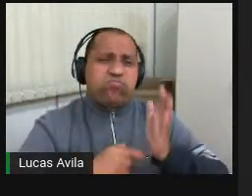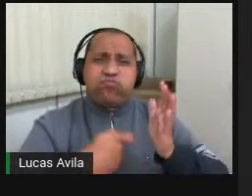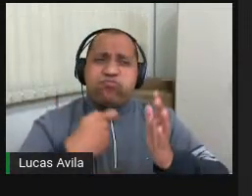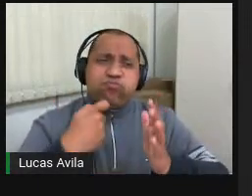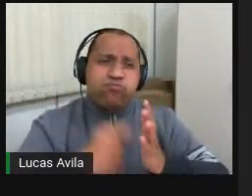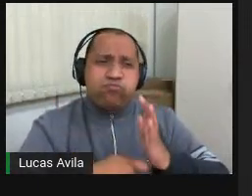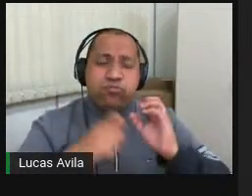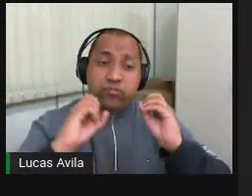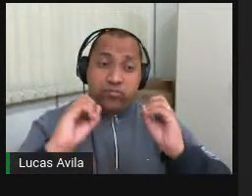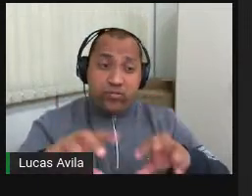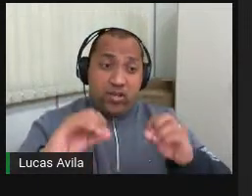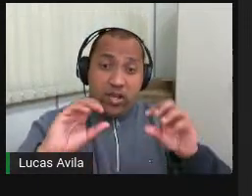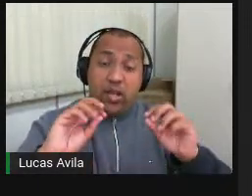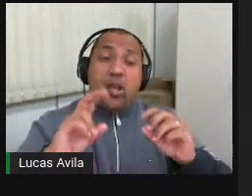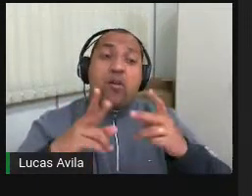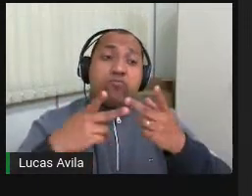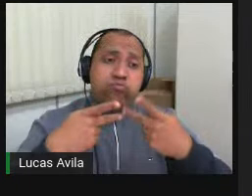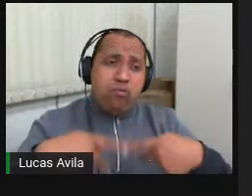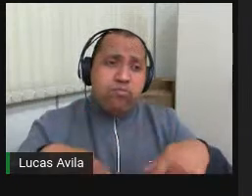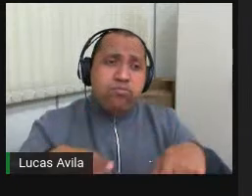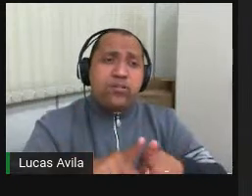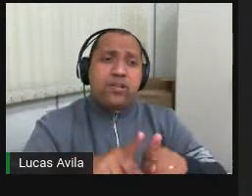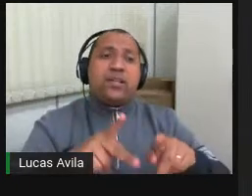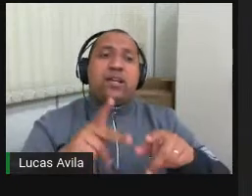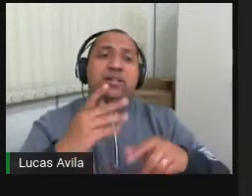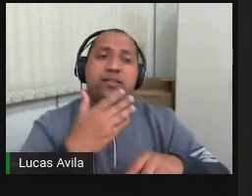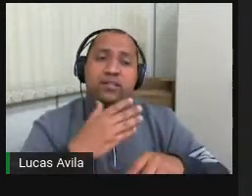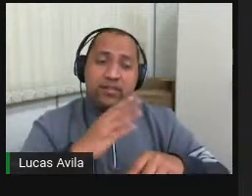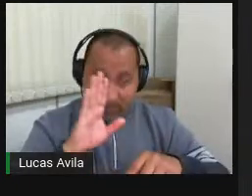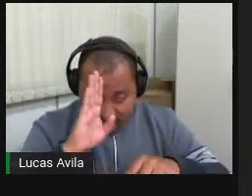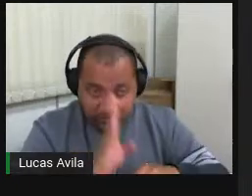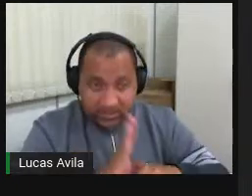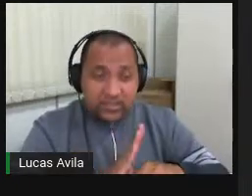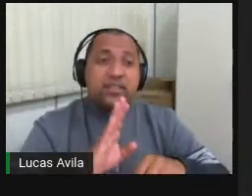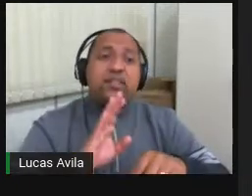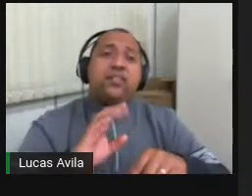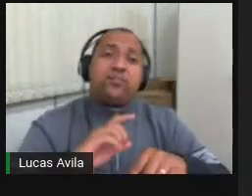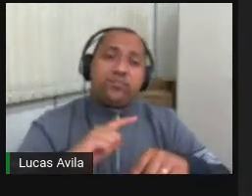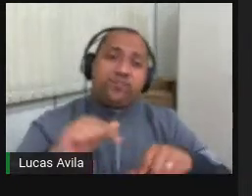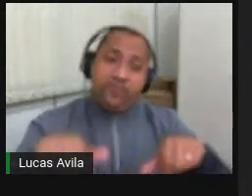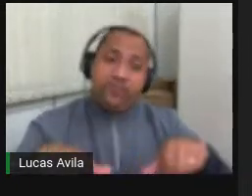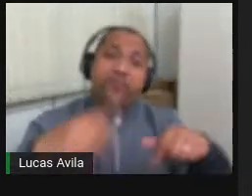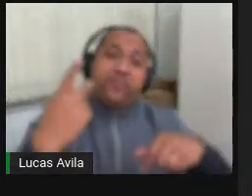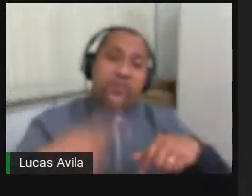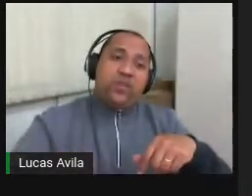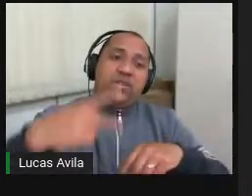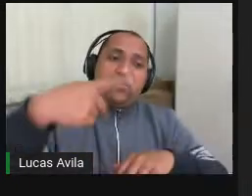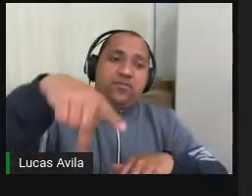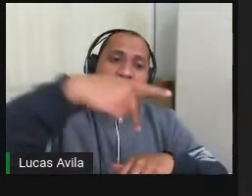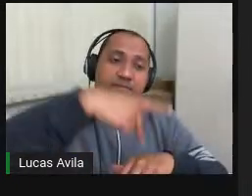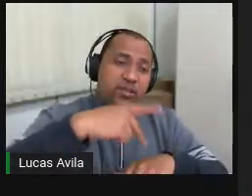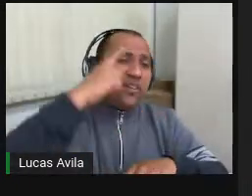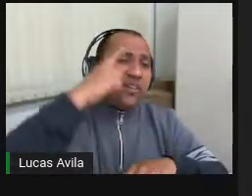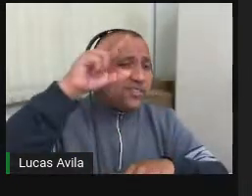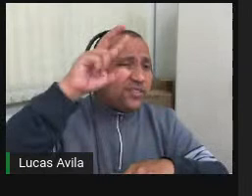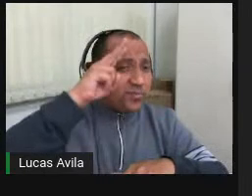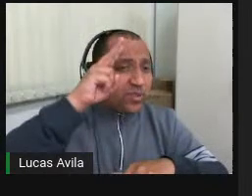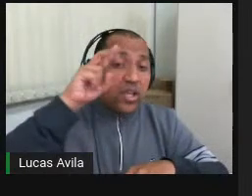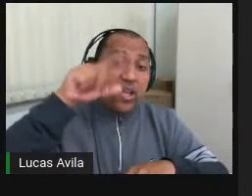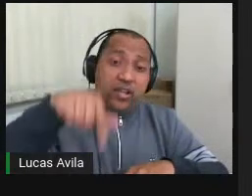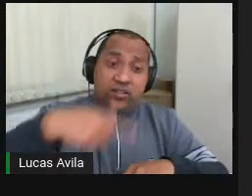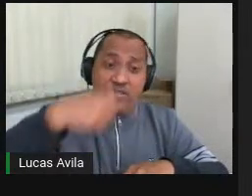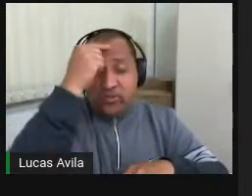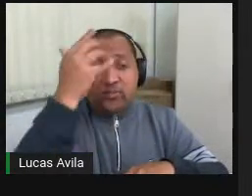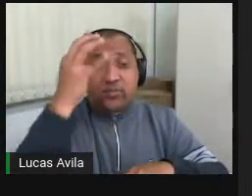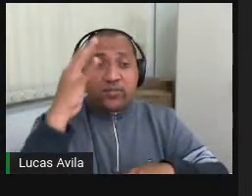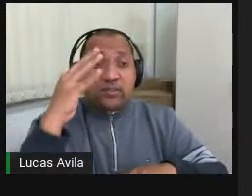pública, gratuita, inclusiva e de qualidade em nosso país. Lembro que a Unipampa foi criada para